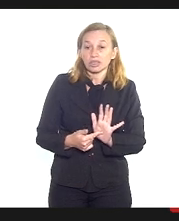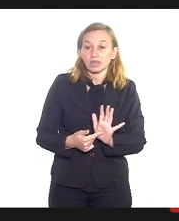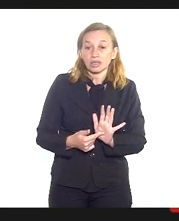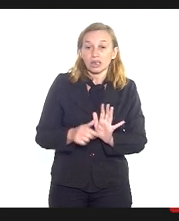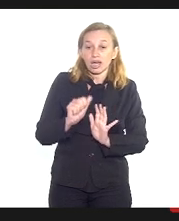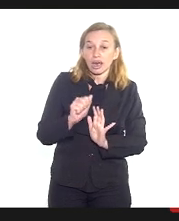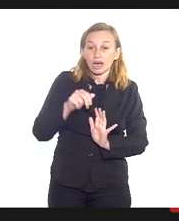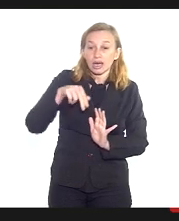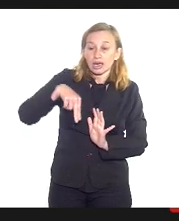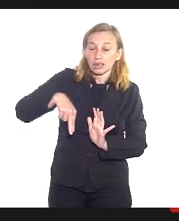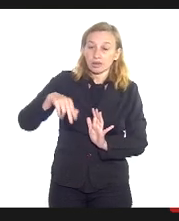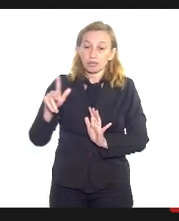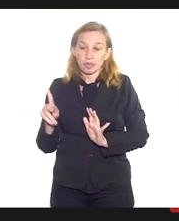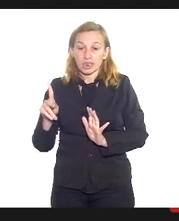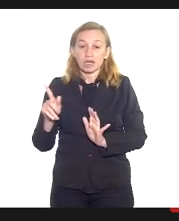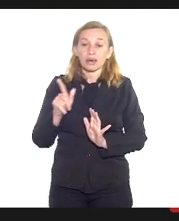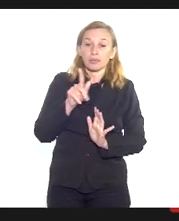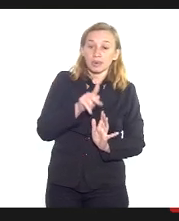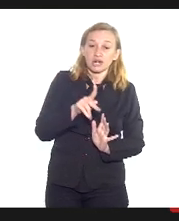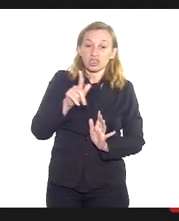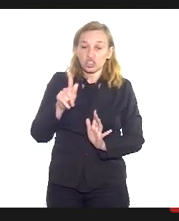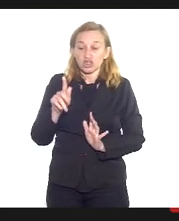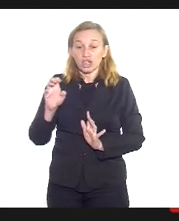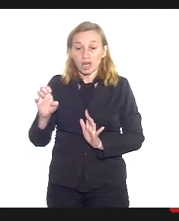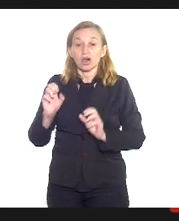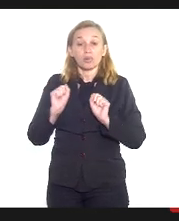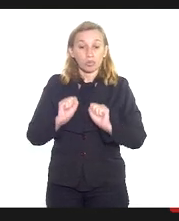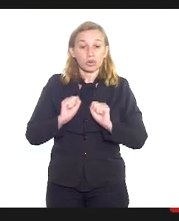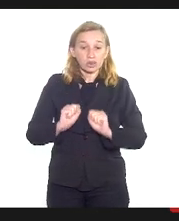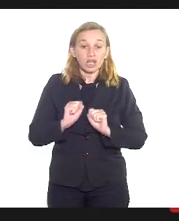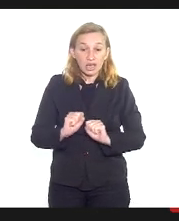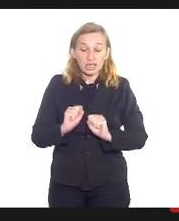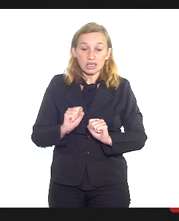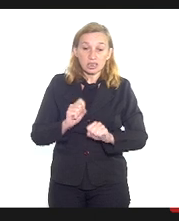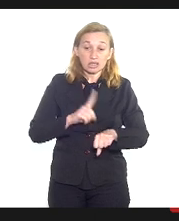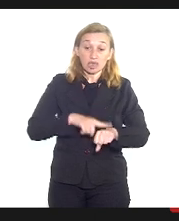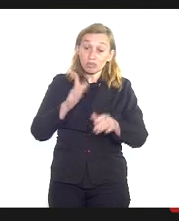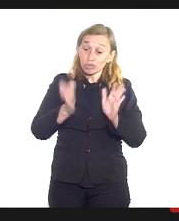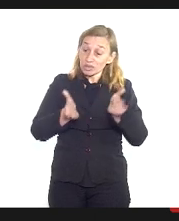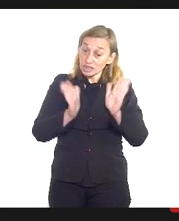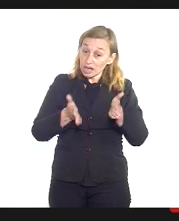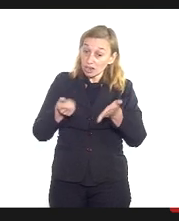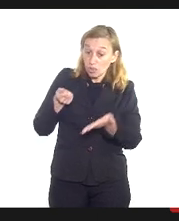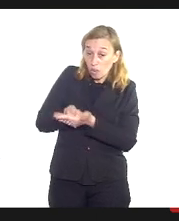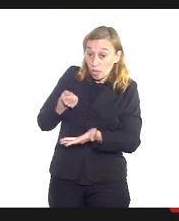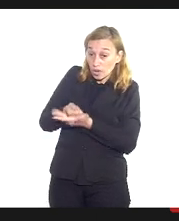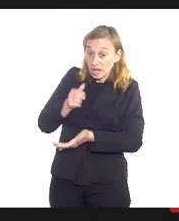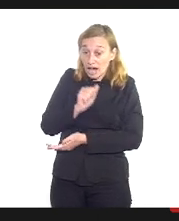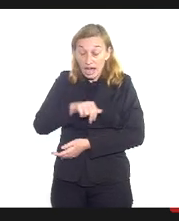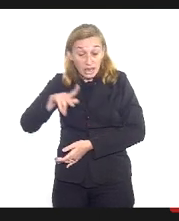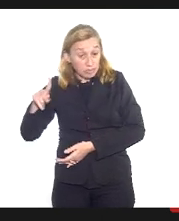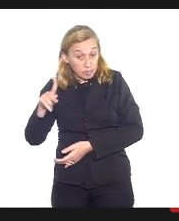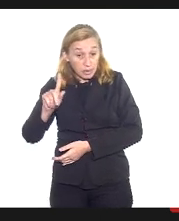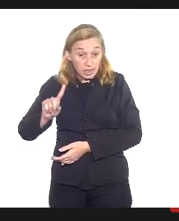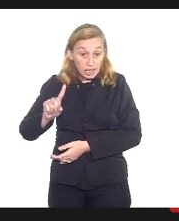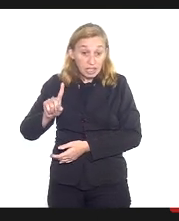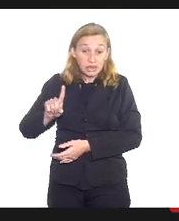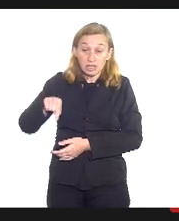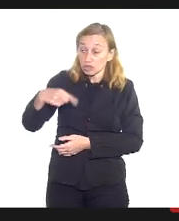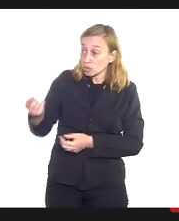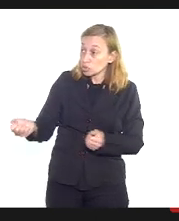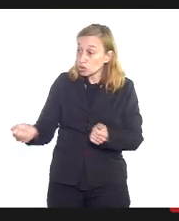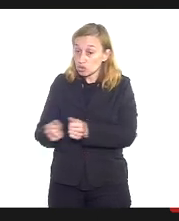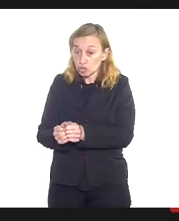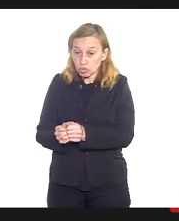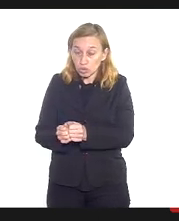ANP e a PGE pudesse, né, também de forma prevista, estar cobrando da ANP, cobrando dos agentes envolvidos, e,